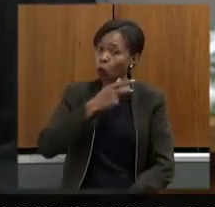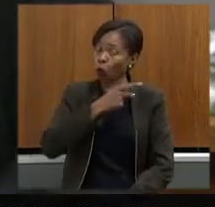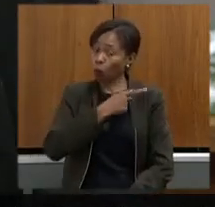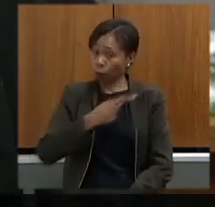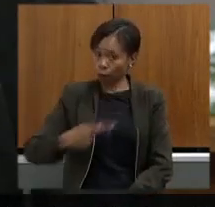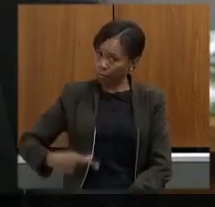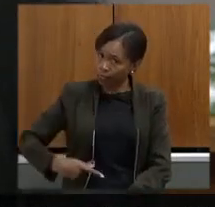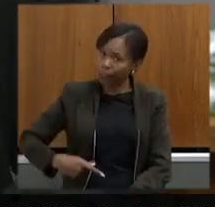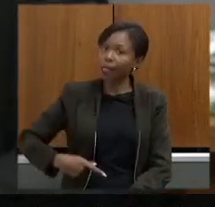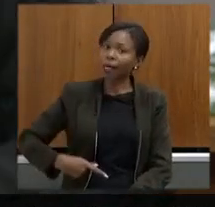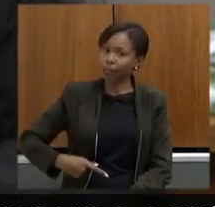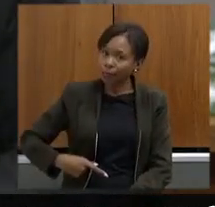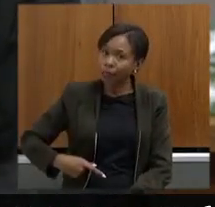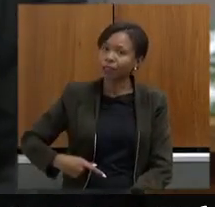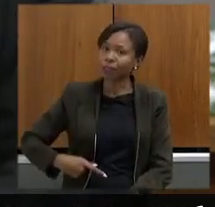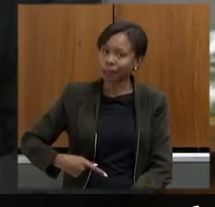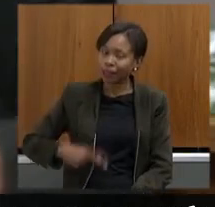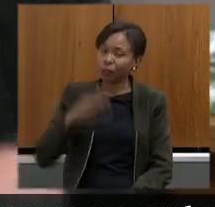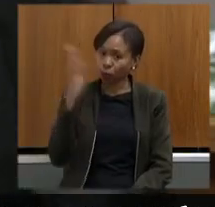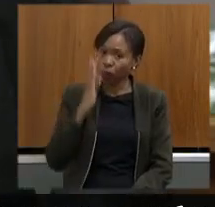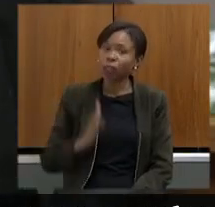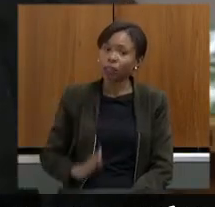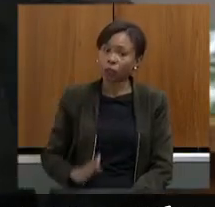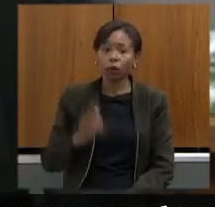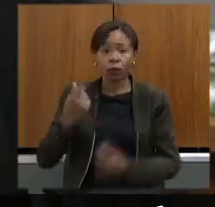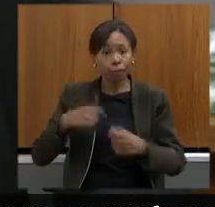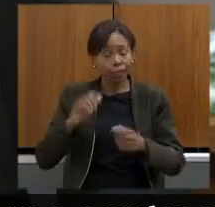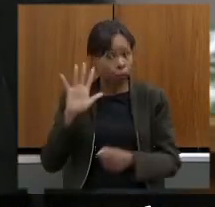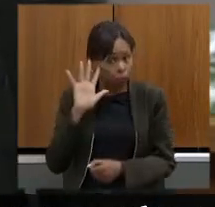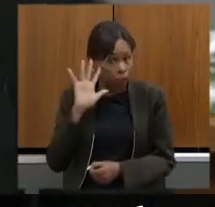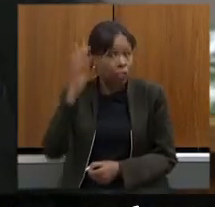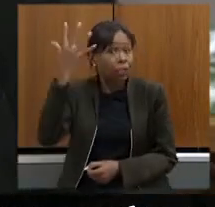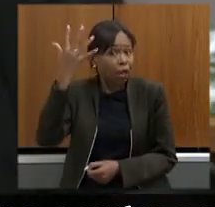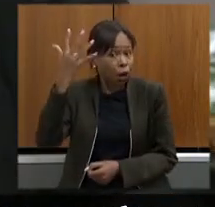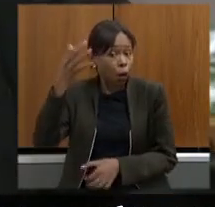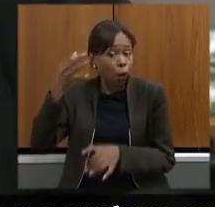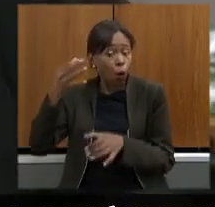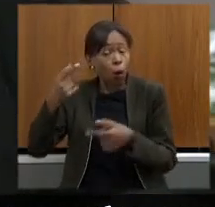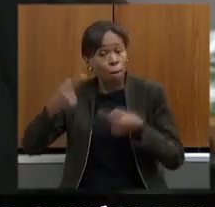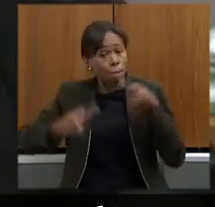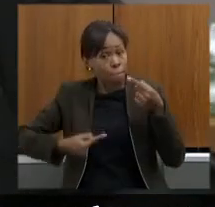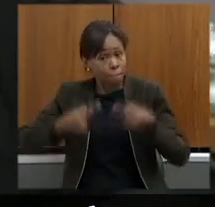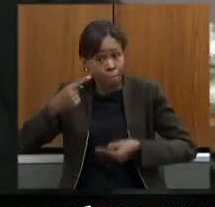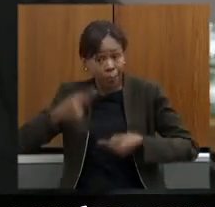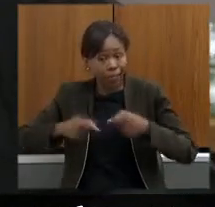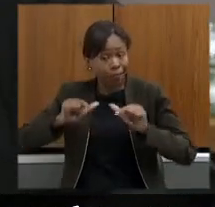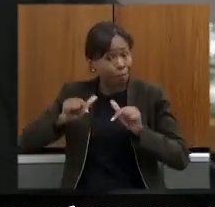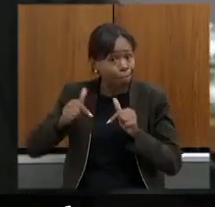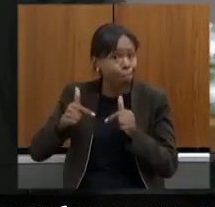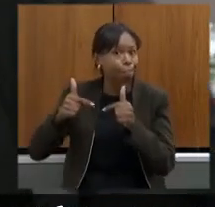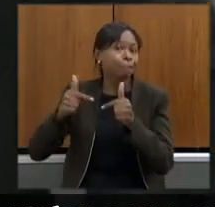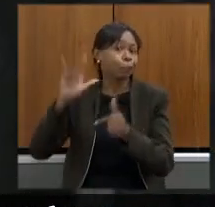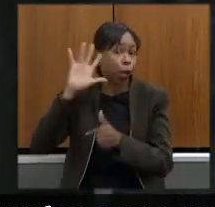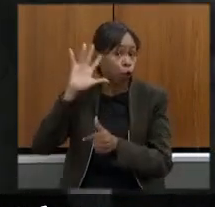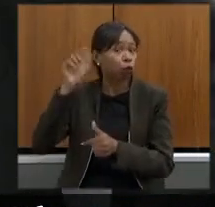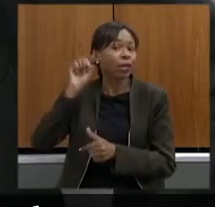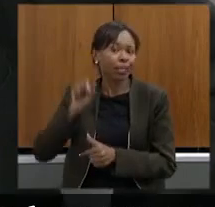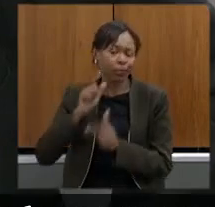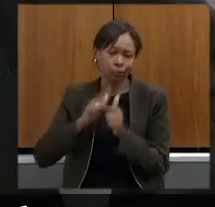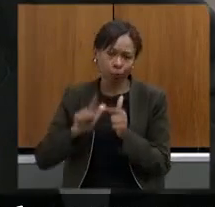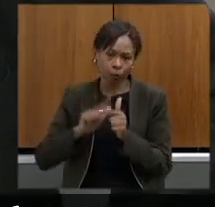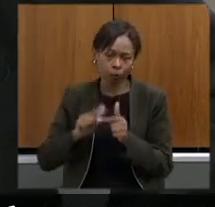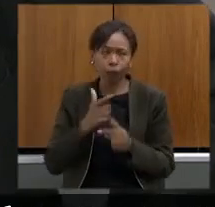para enfrentar ou juridicamente ou politicamente essa situação a outra questão